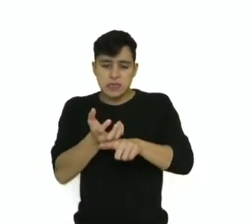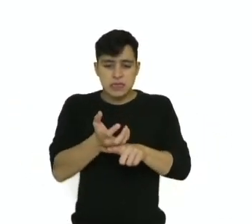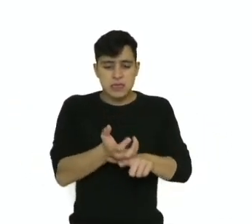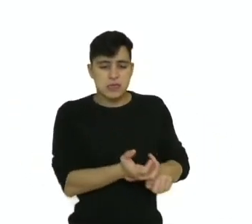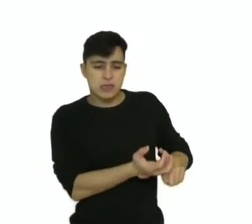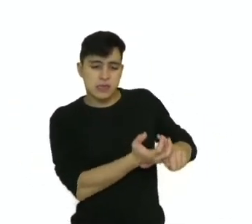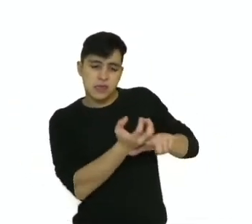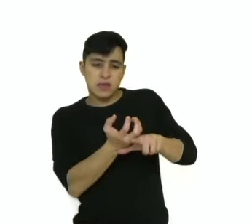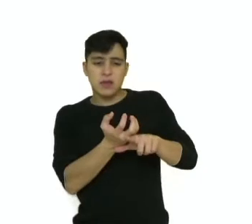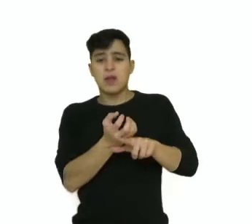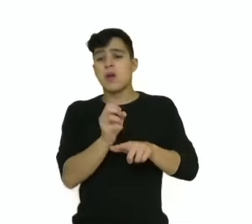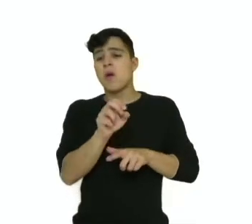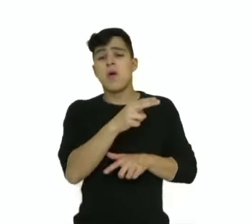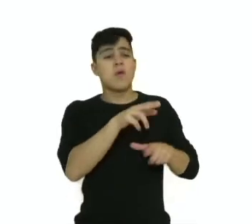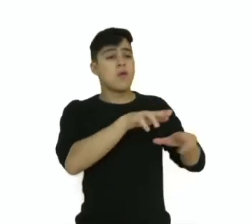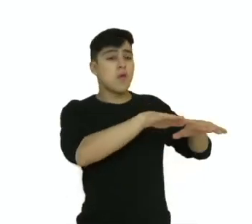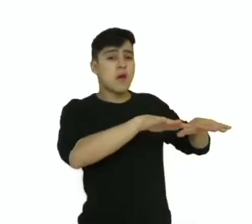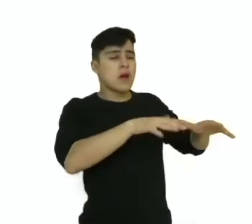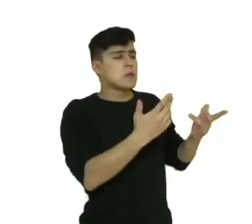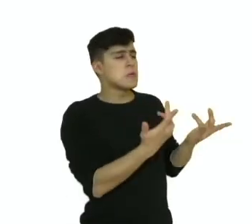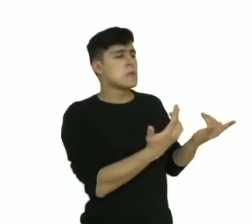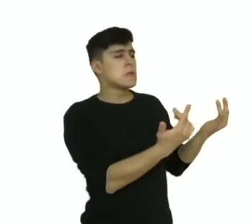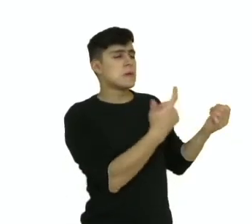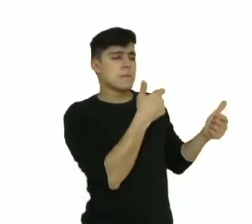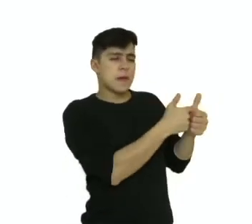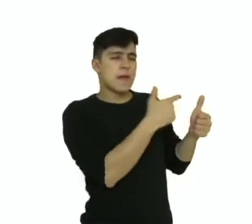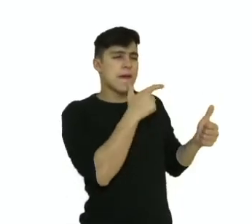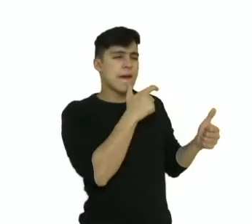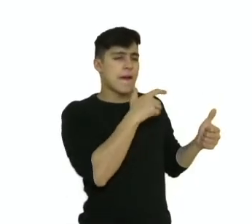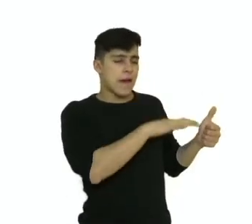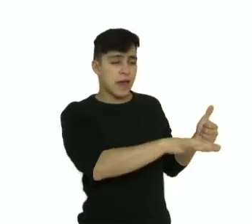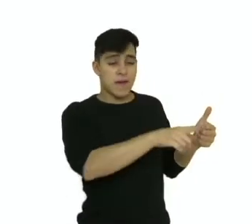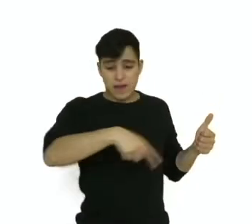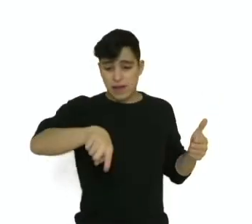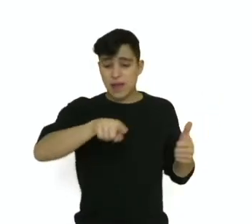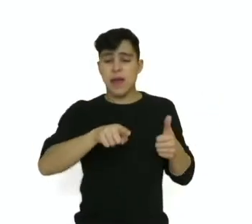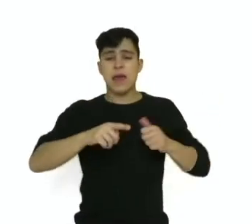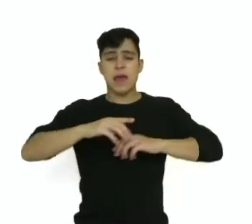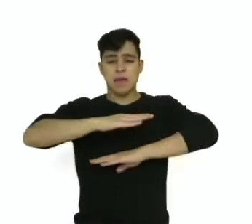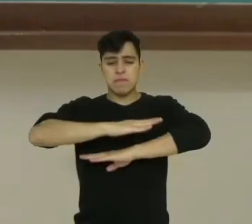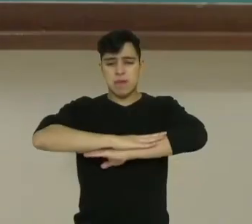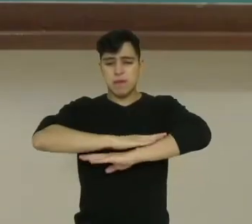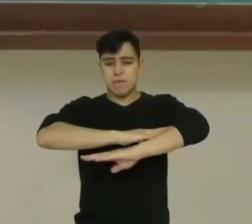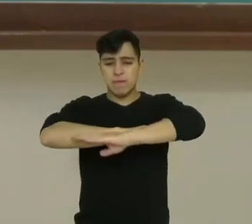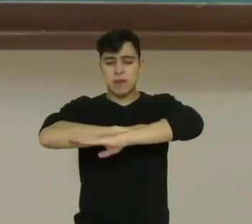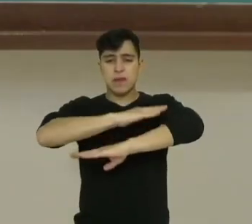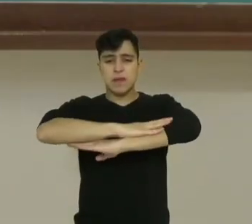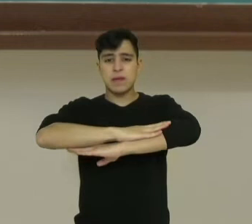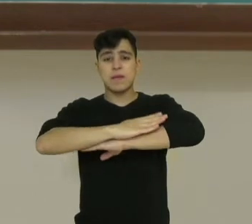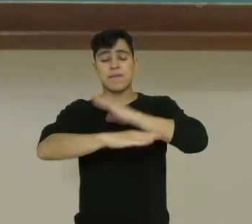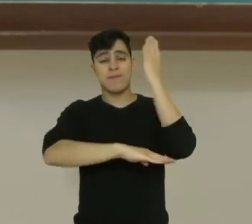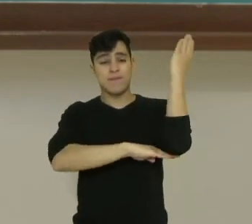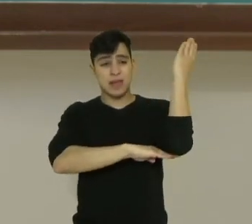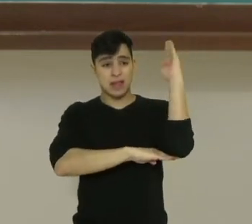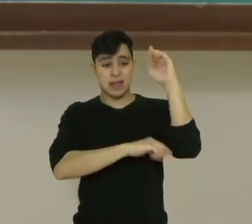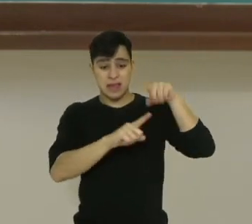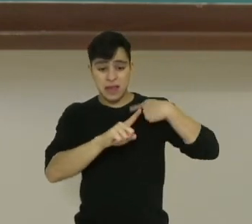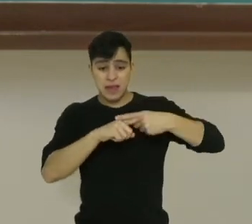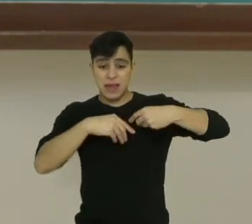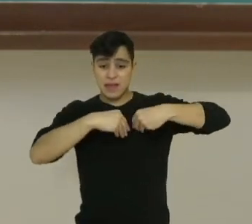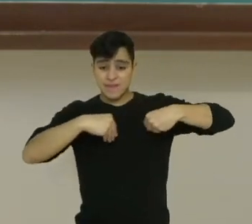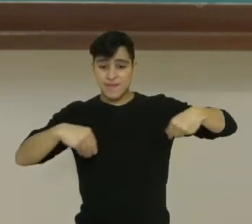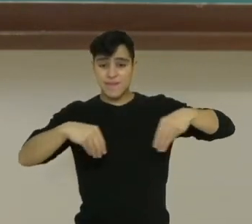ou em áreas pantanosas, feitas de madeira e barro, onde eram plantadas várias culturas. Gente, eles faziam as